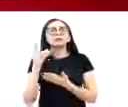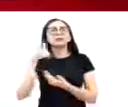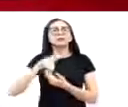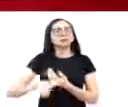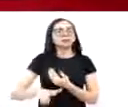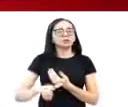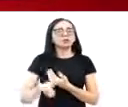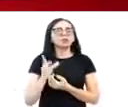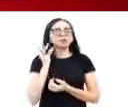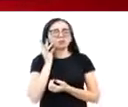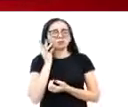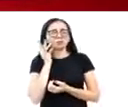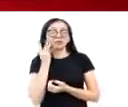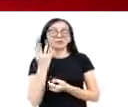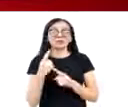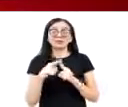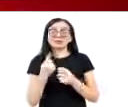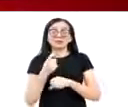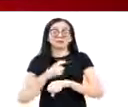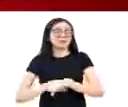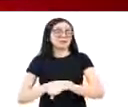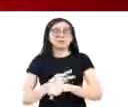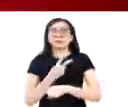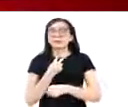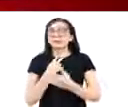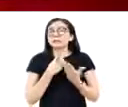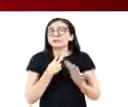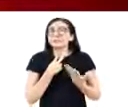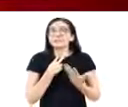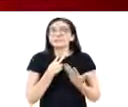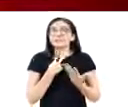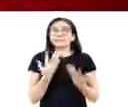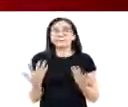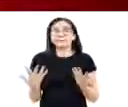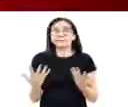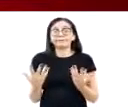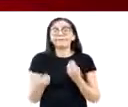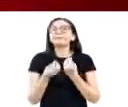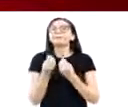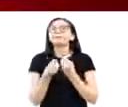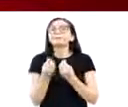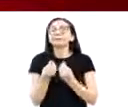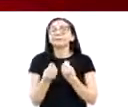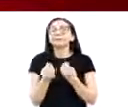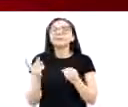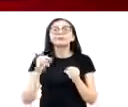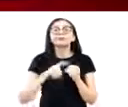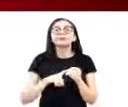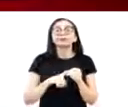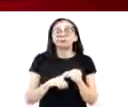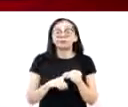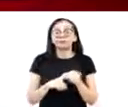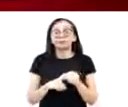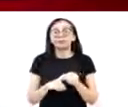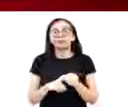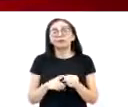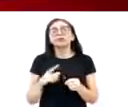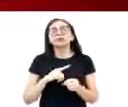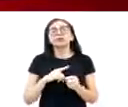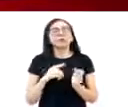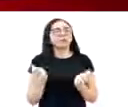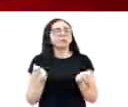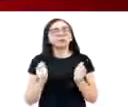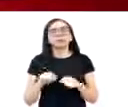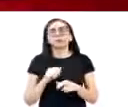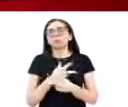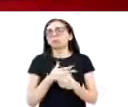ainda não é possível, ou como retornar. Então, nós temos aí diversas